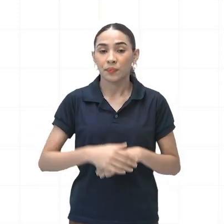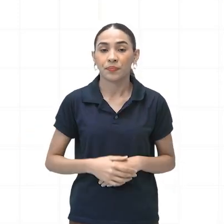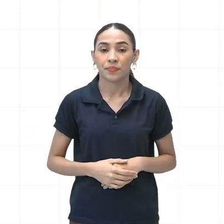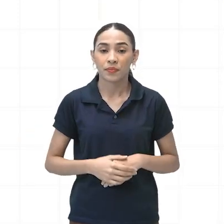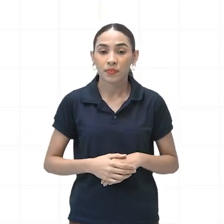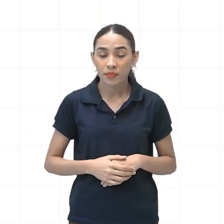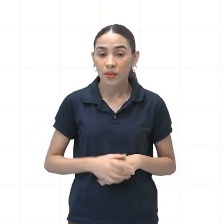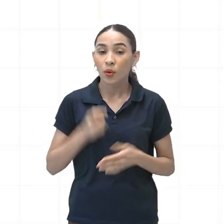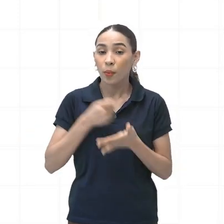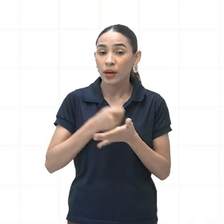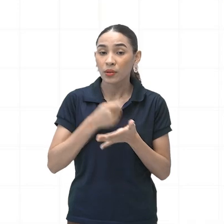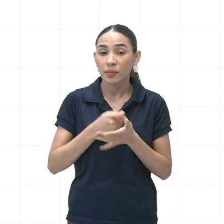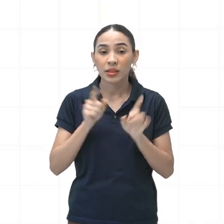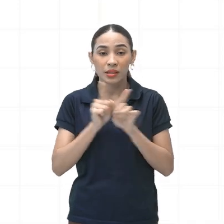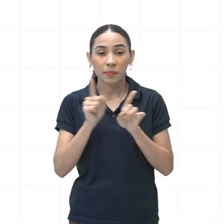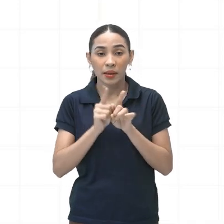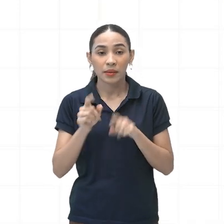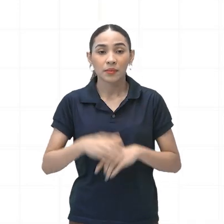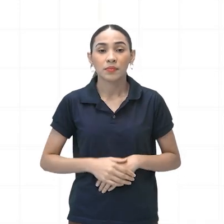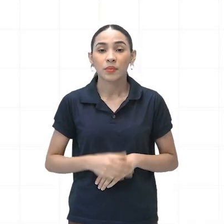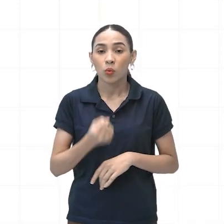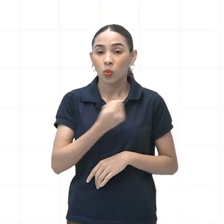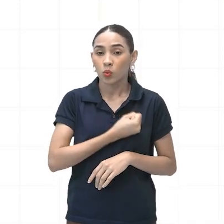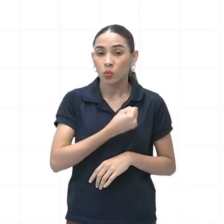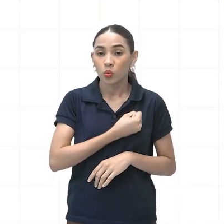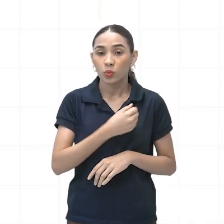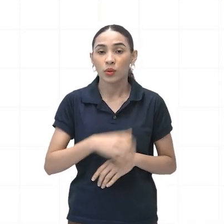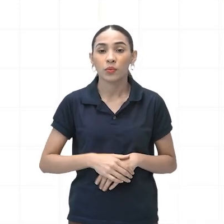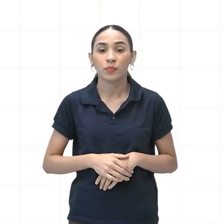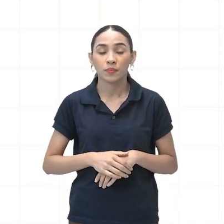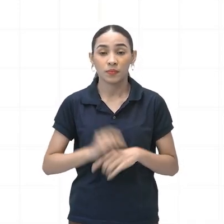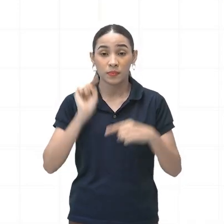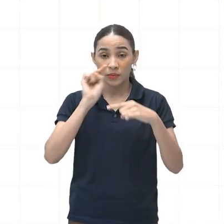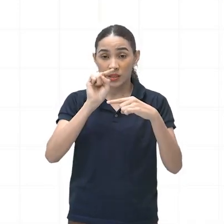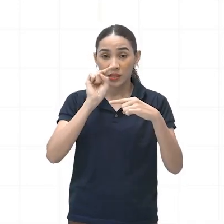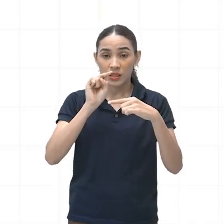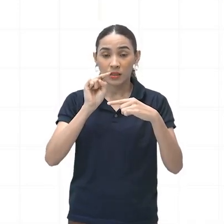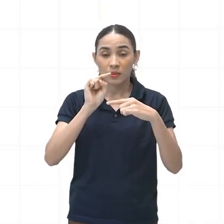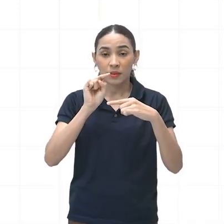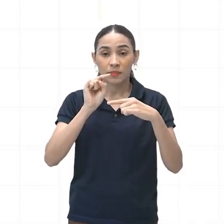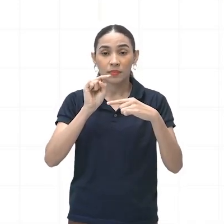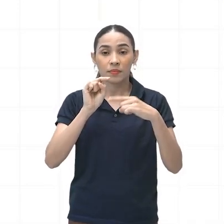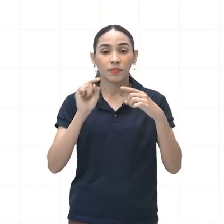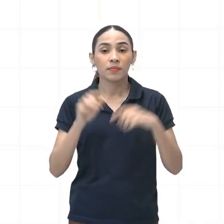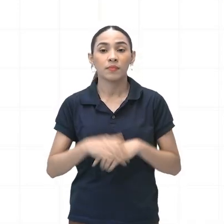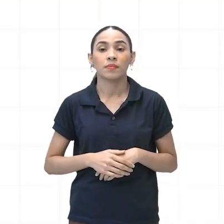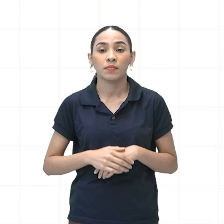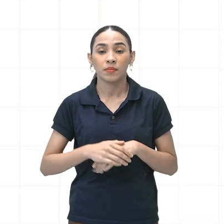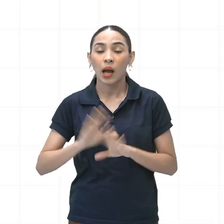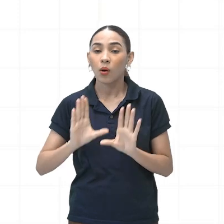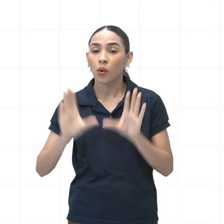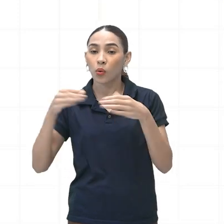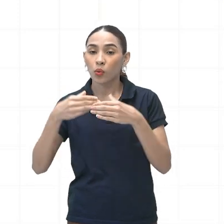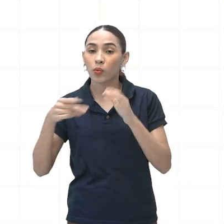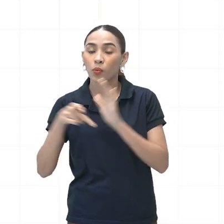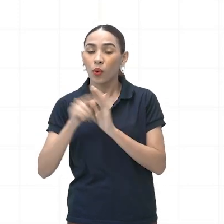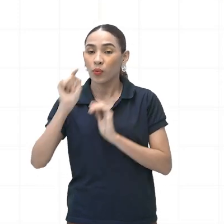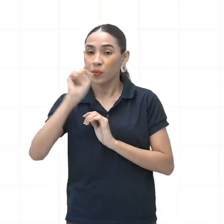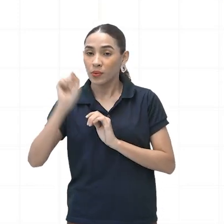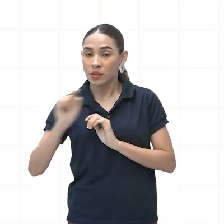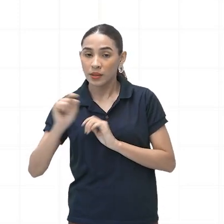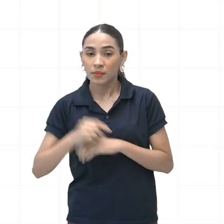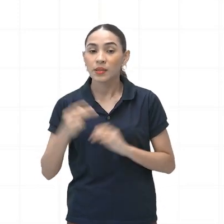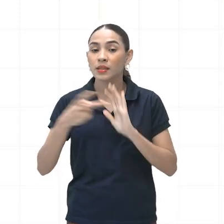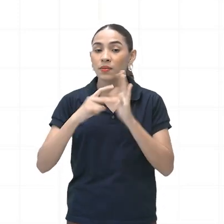onde obrigatoriamente o número de cima ele pertence ao conjunto dos números inteiros,